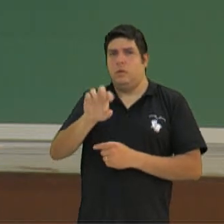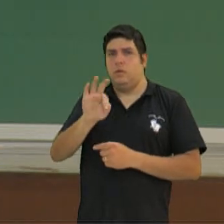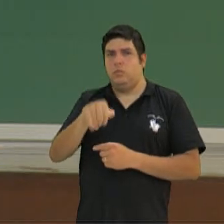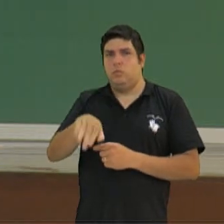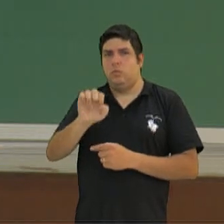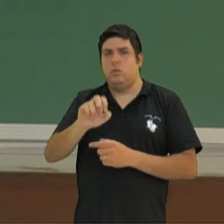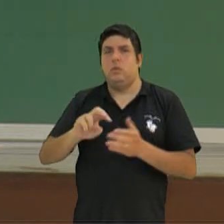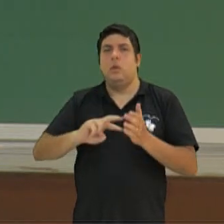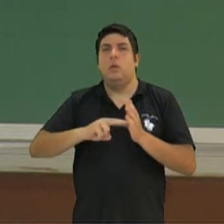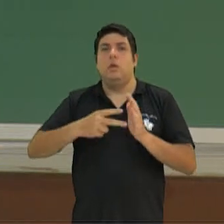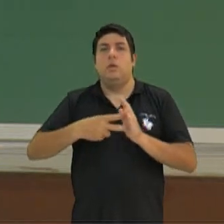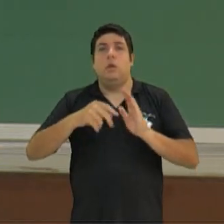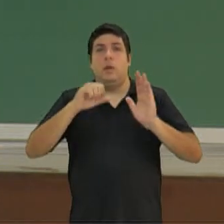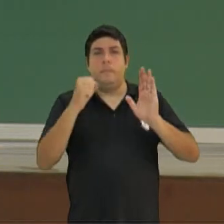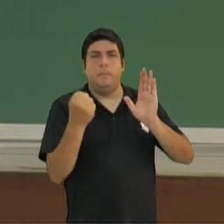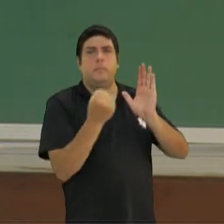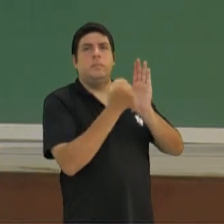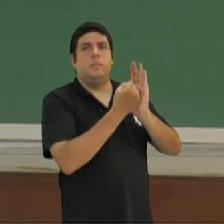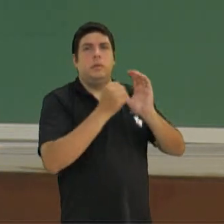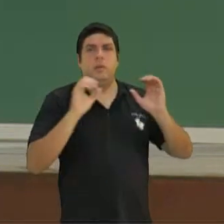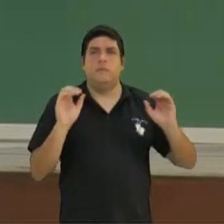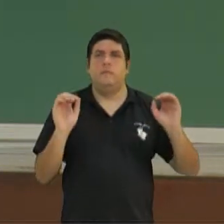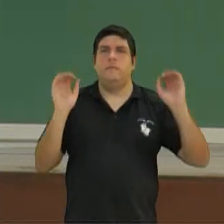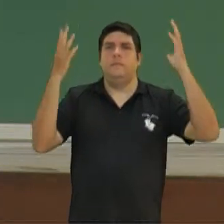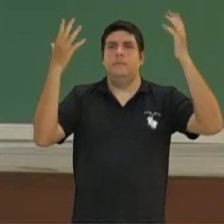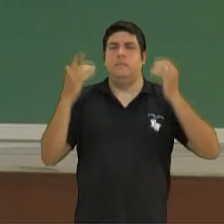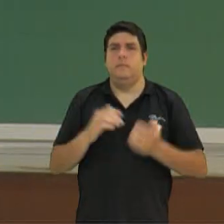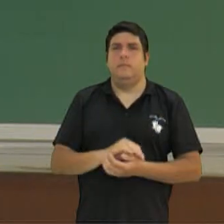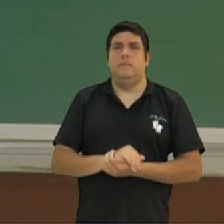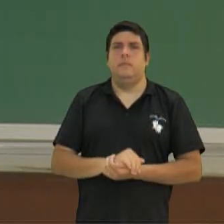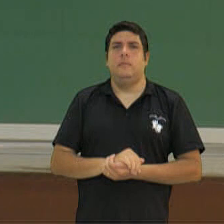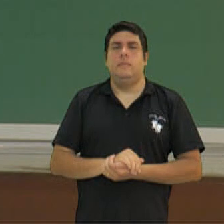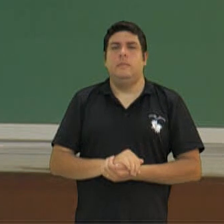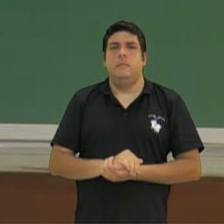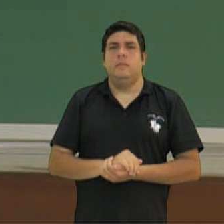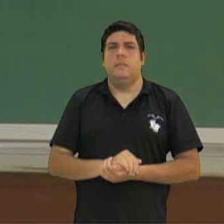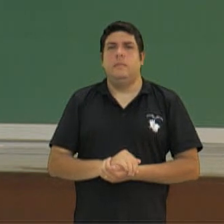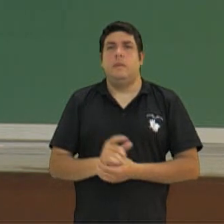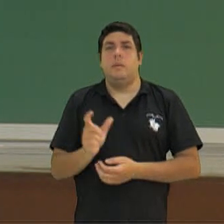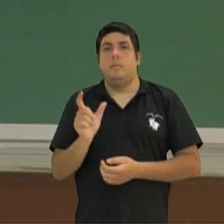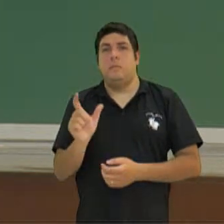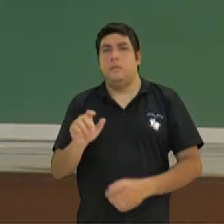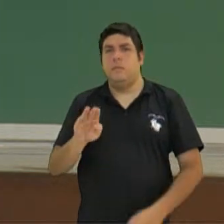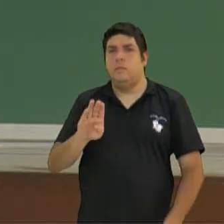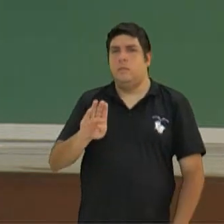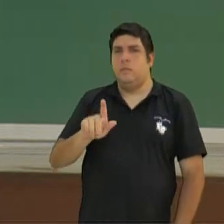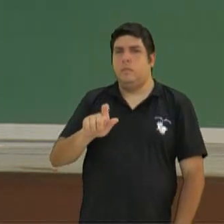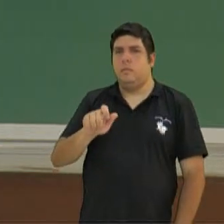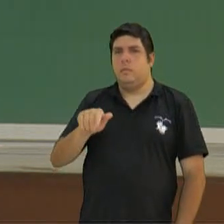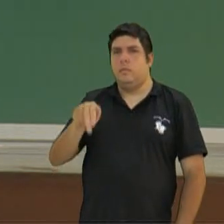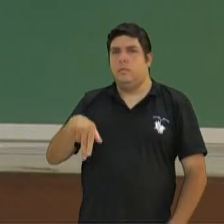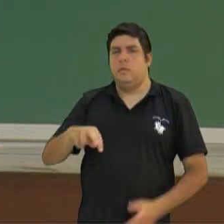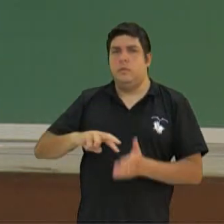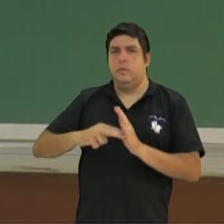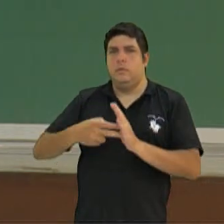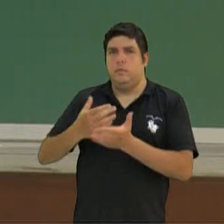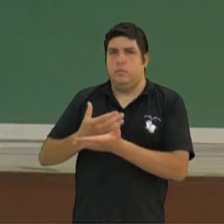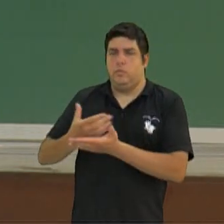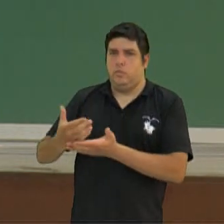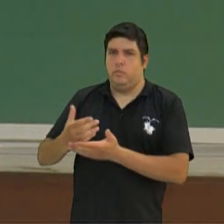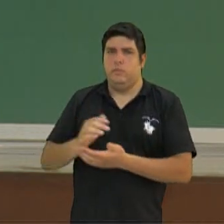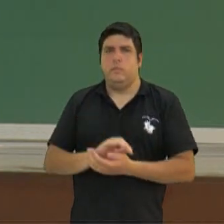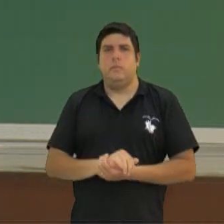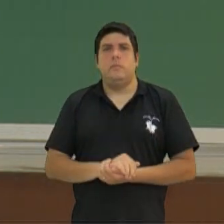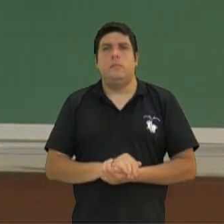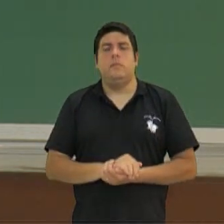Milestone significa um marco, um evento, ok? A palavra beginning significa começo. Então, não é o caso aqui, tá